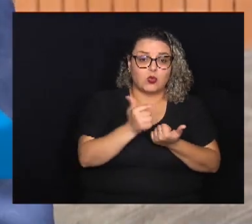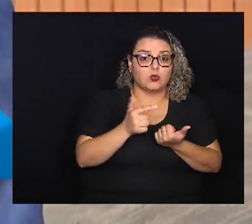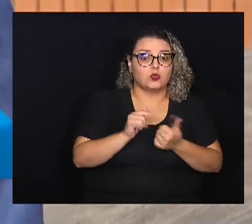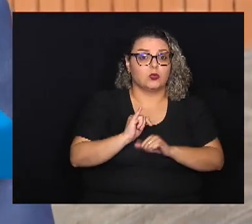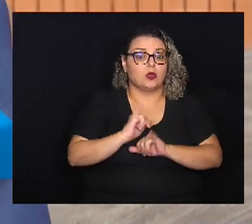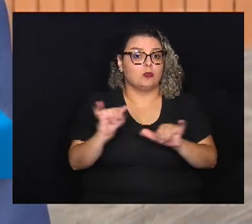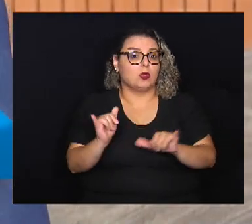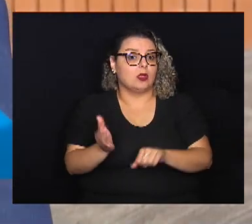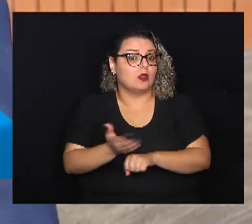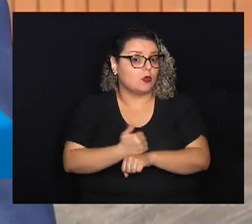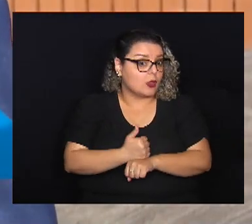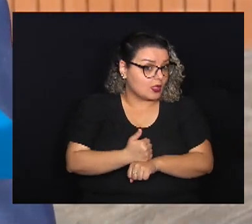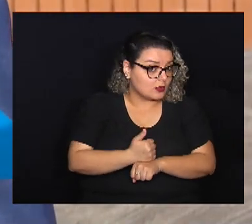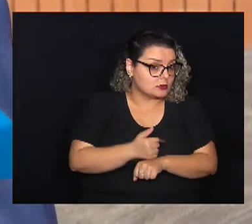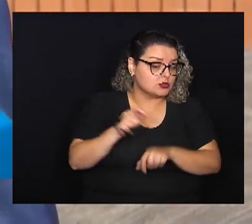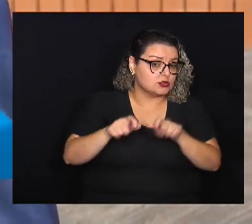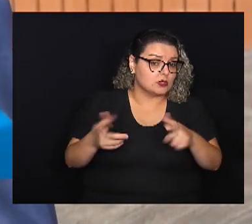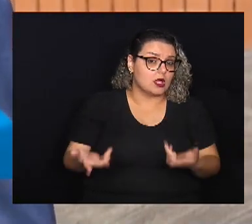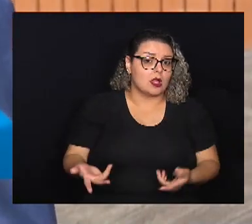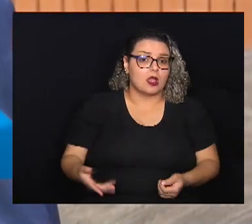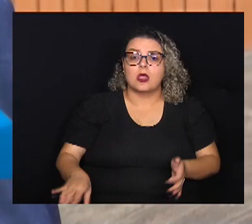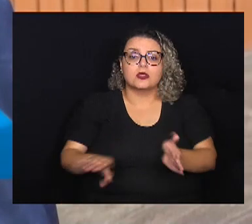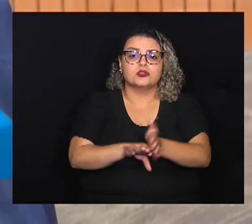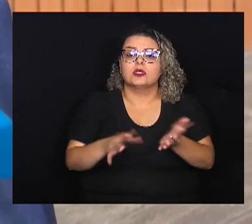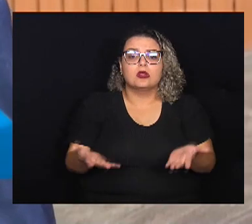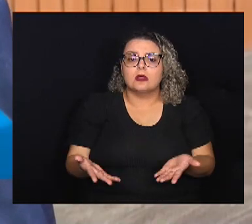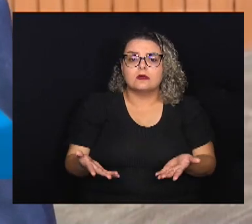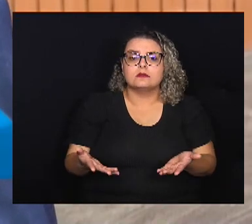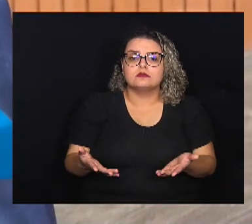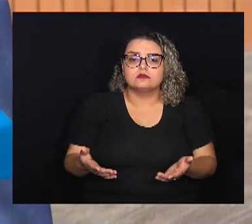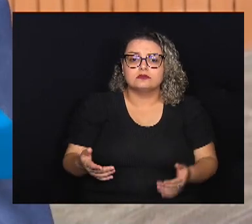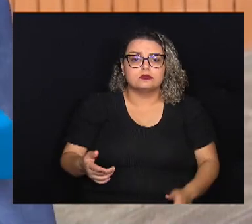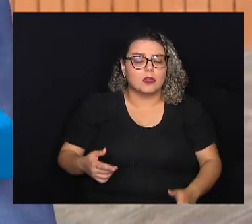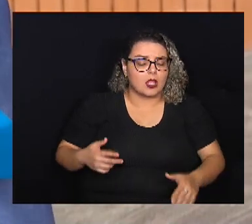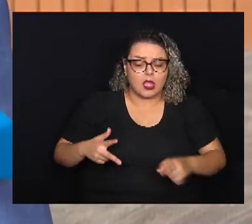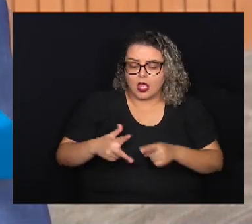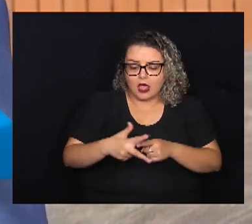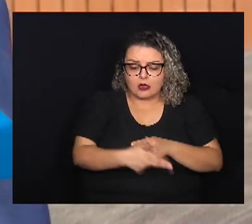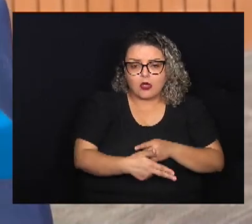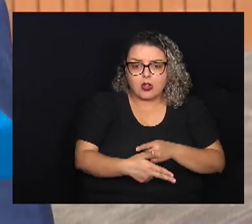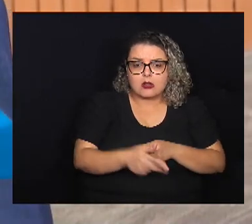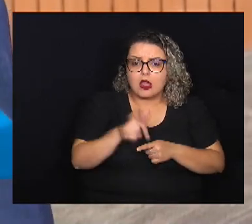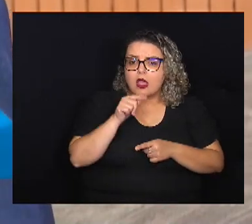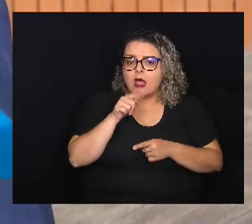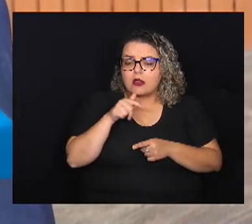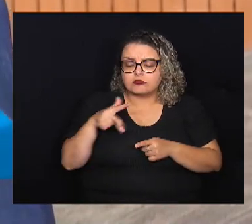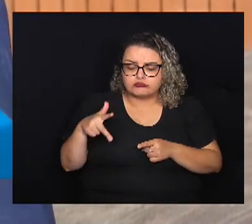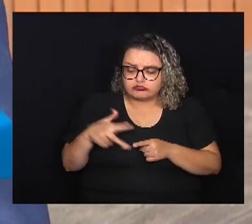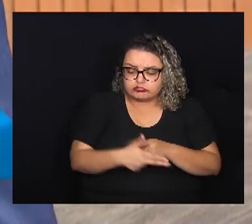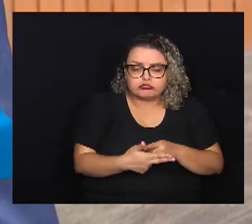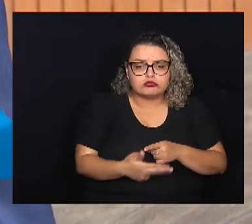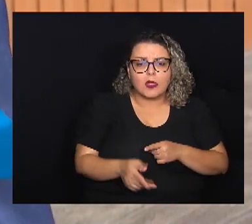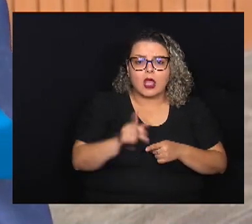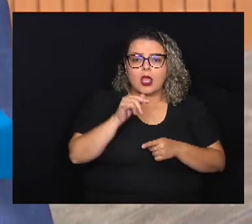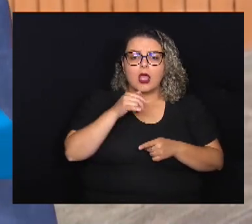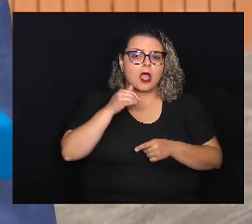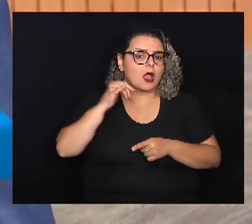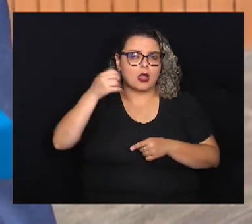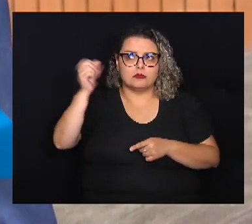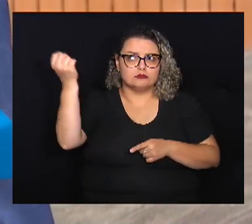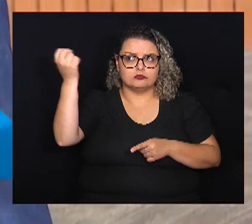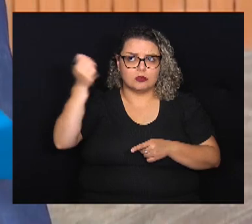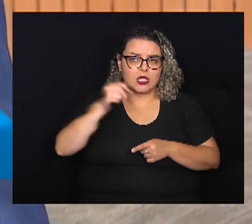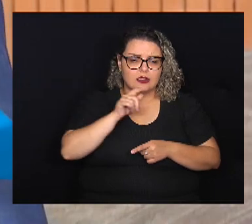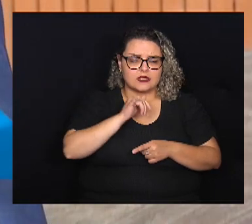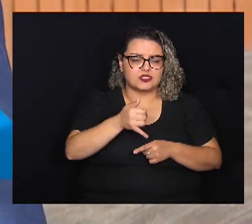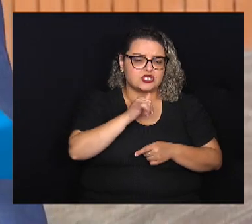avisando as pessoas chegam lá acaba o fornecimento da pessoa às vezes a pessoa tem um compromisso tem algo para se